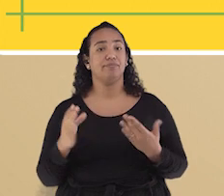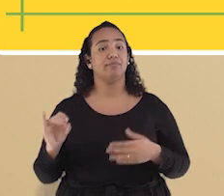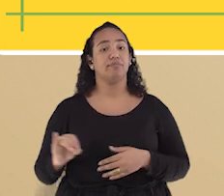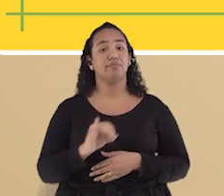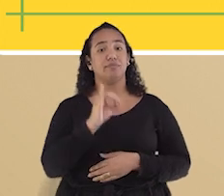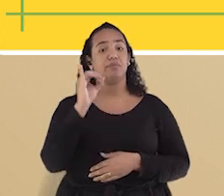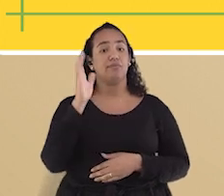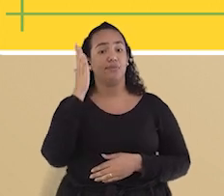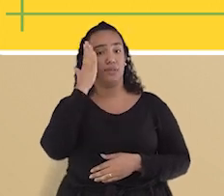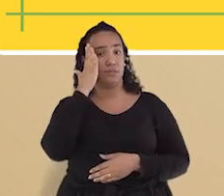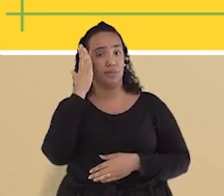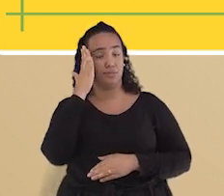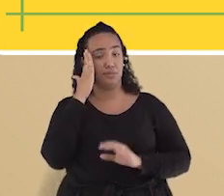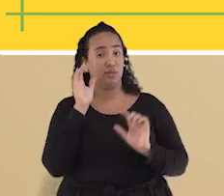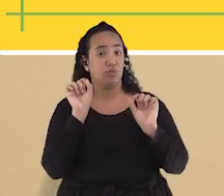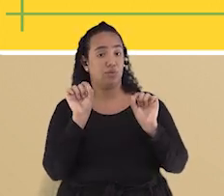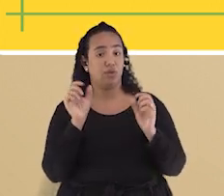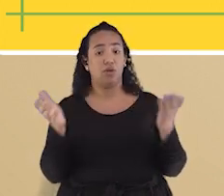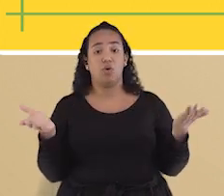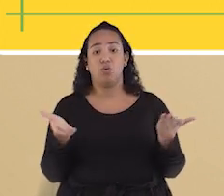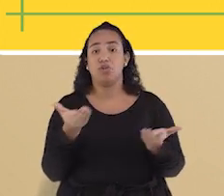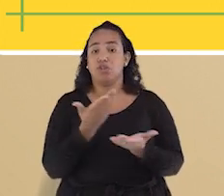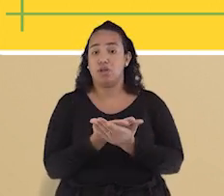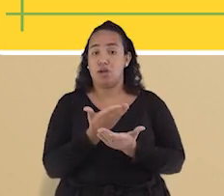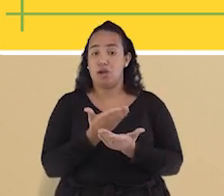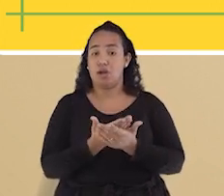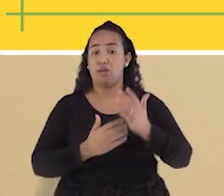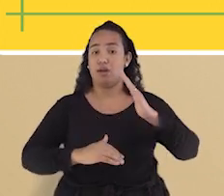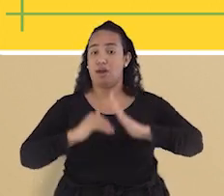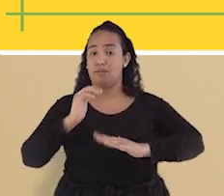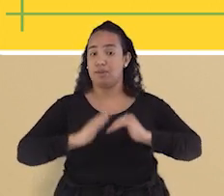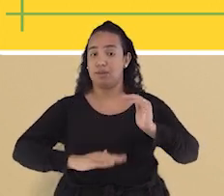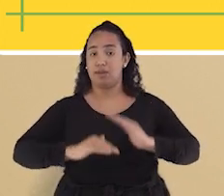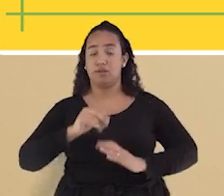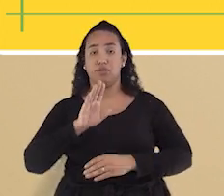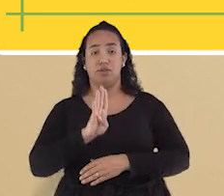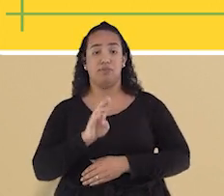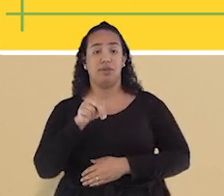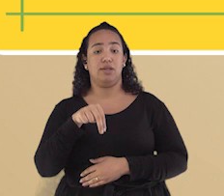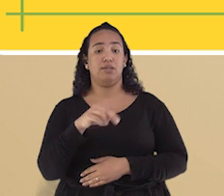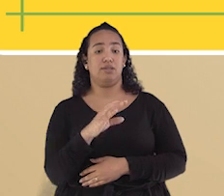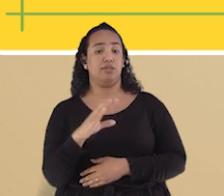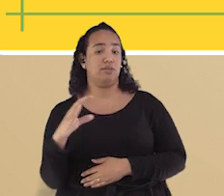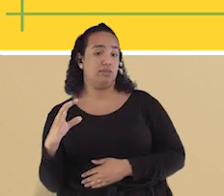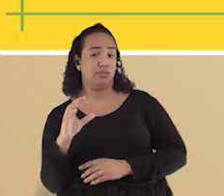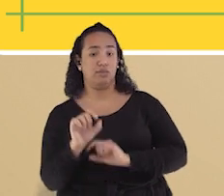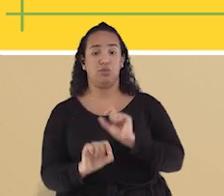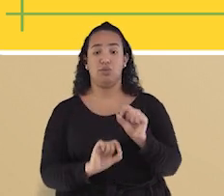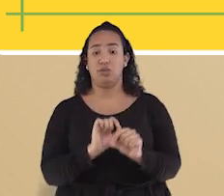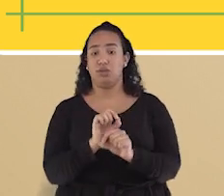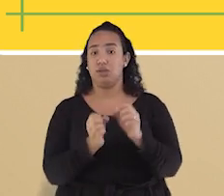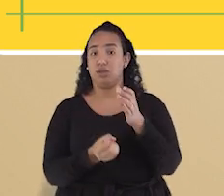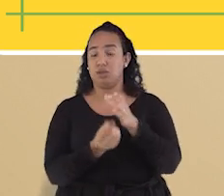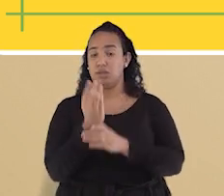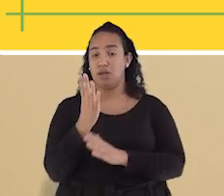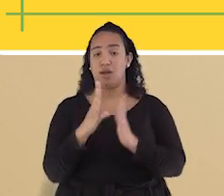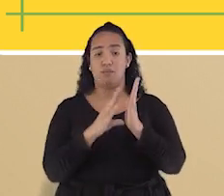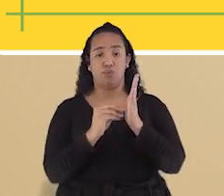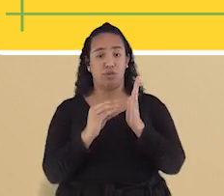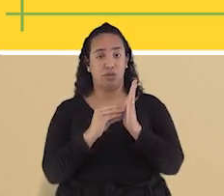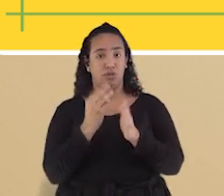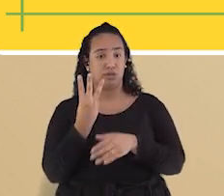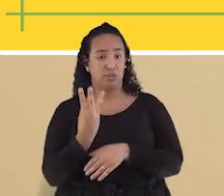importante saber que nossa aula de hoje tem como habilidade da BNCC elaborar modelos